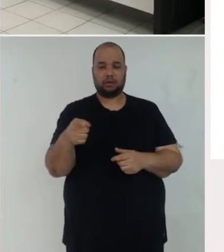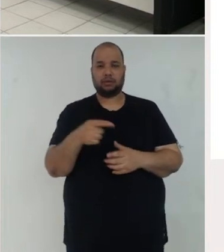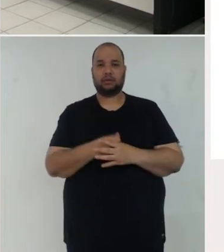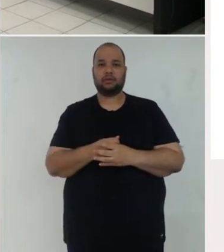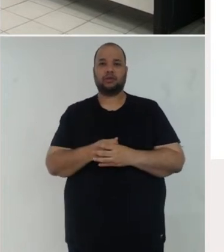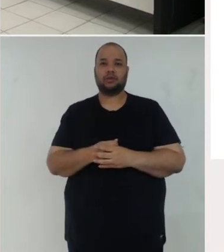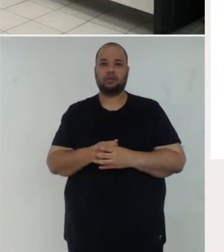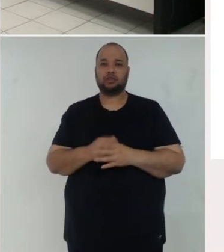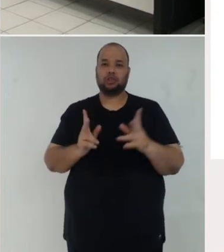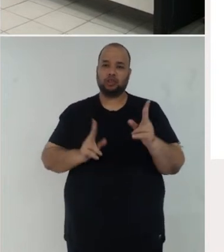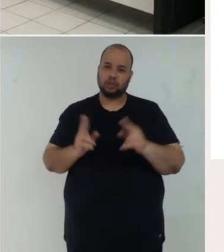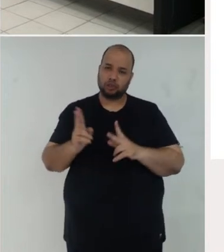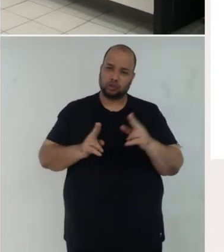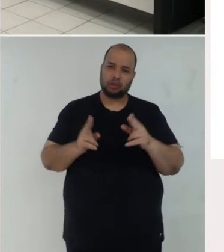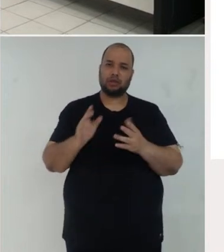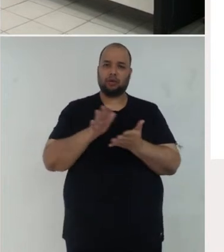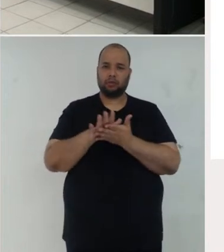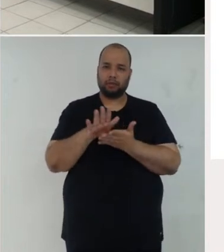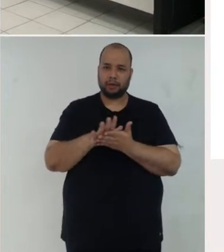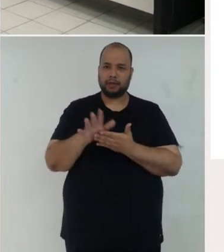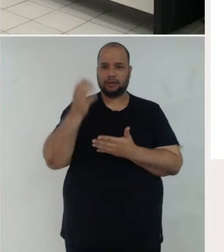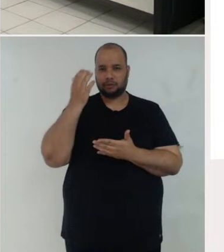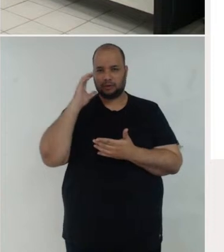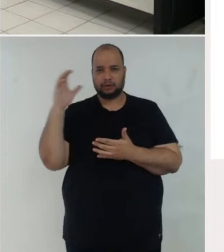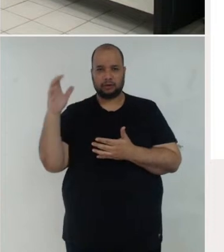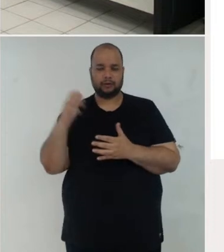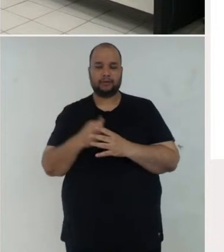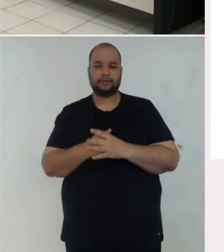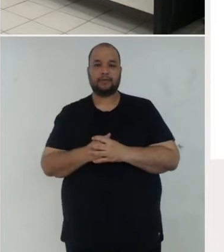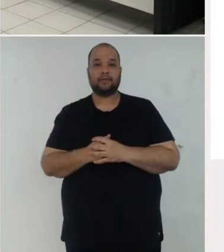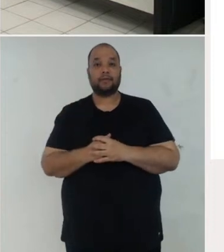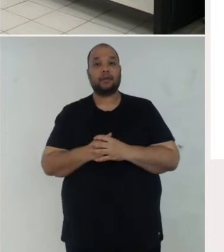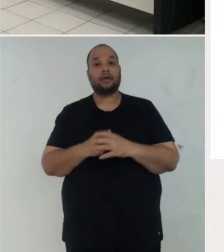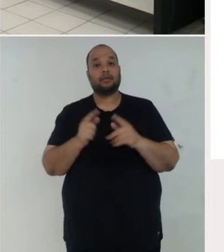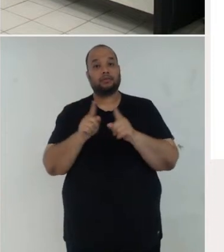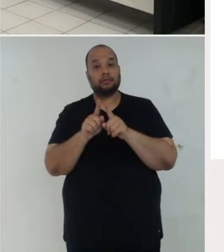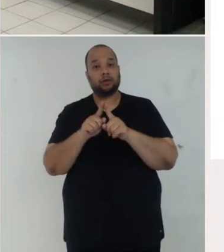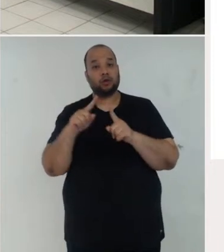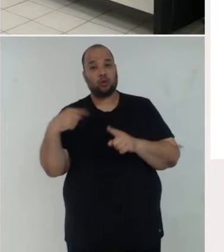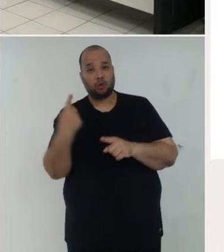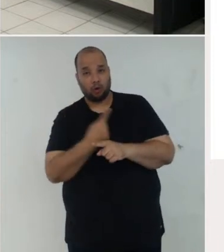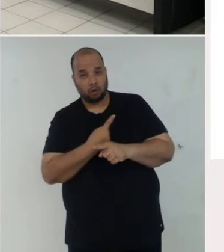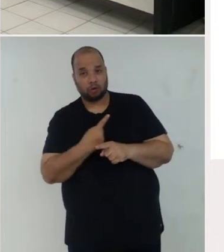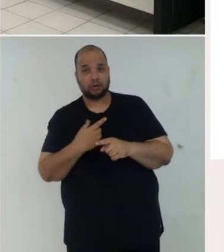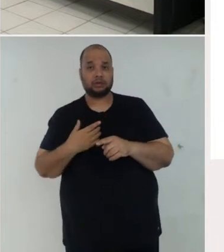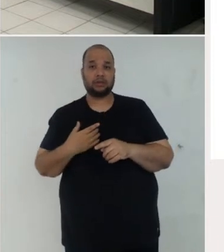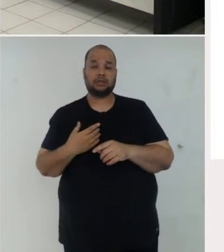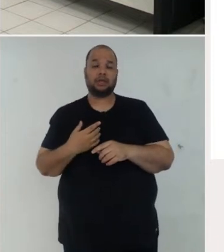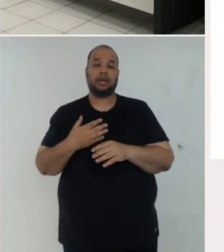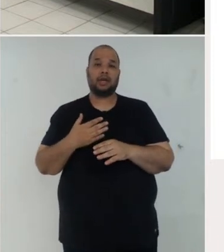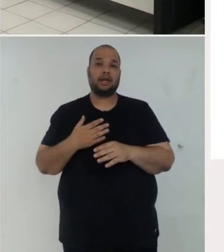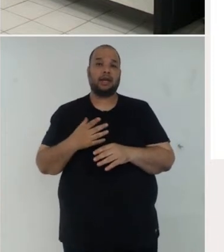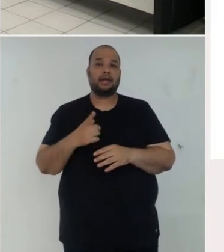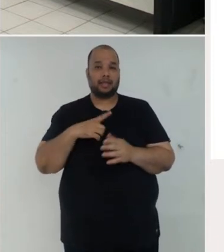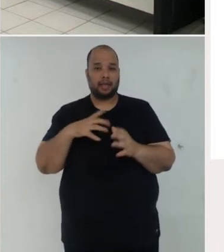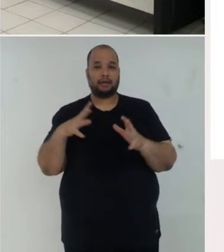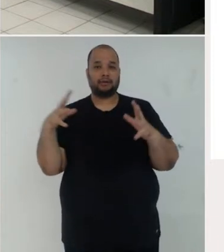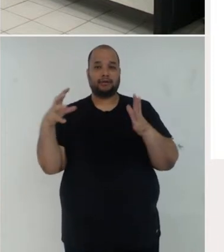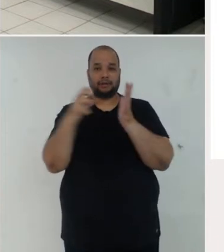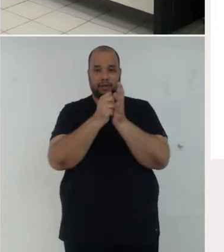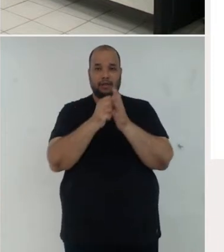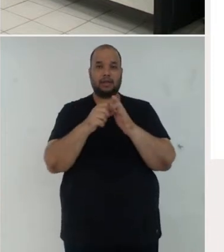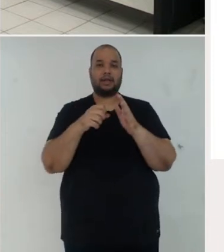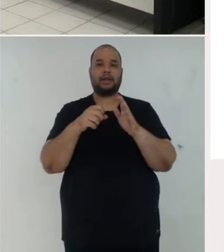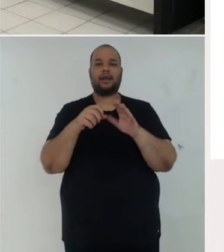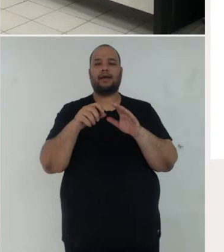de editoração de publicações científicas, né? E quando a gente entrou na Web of Science e nas